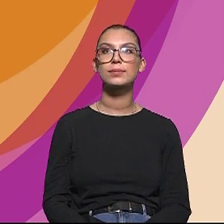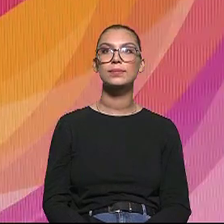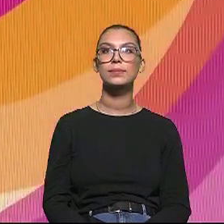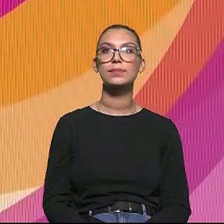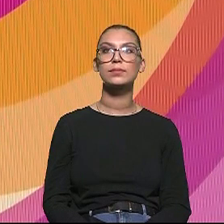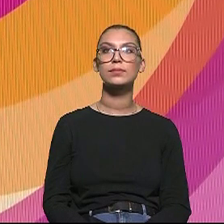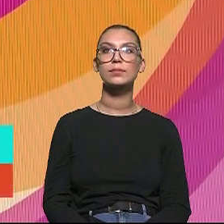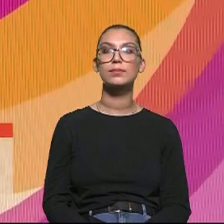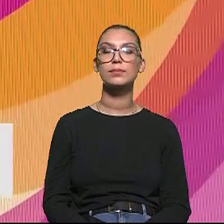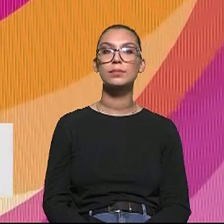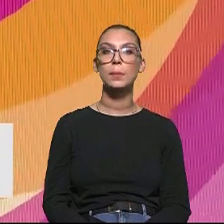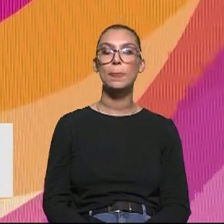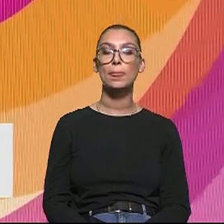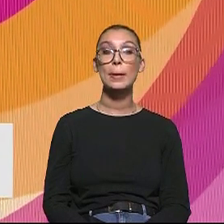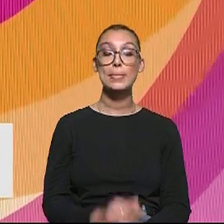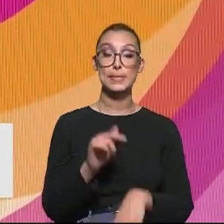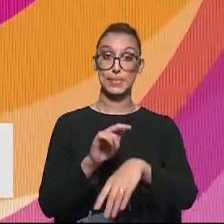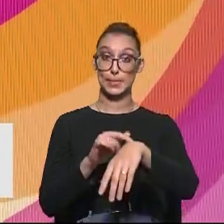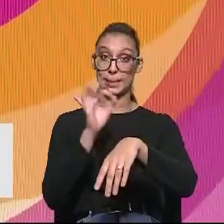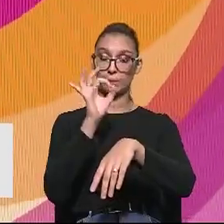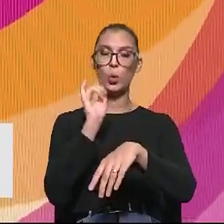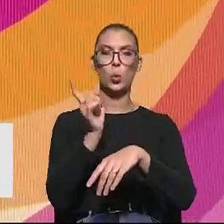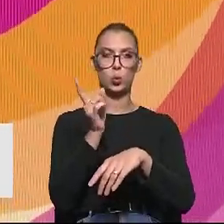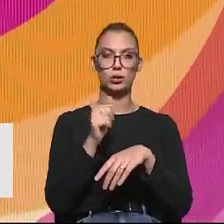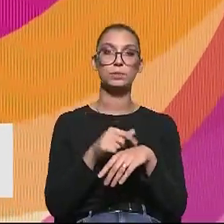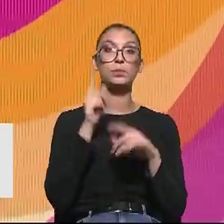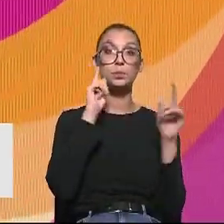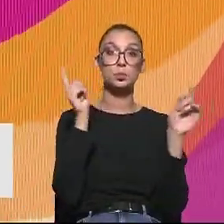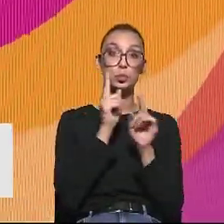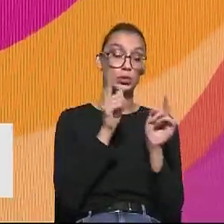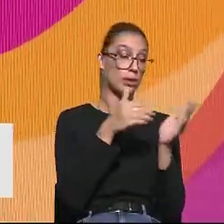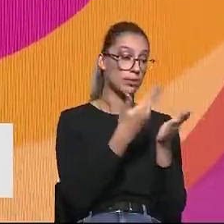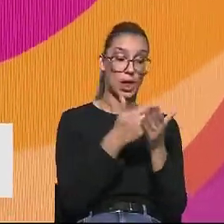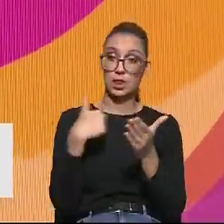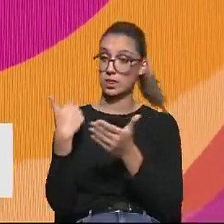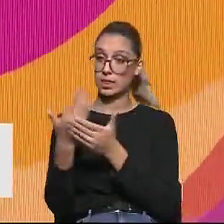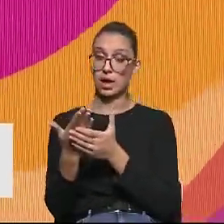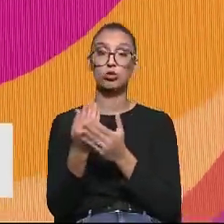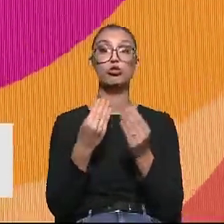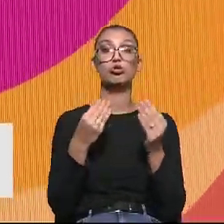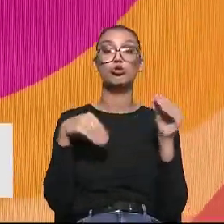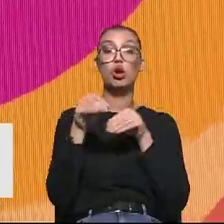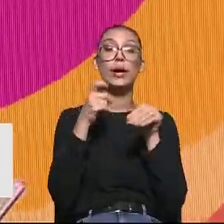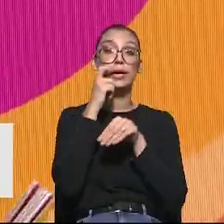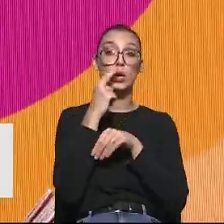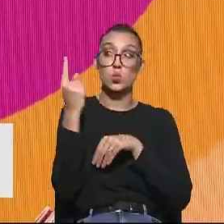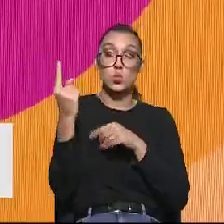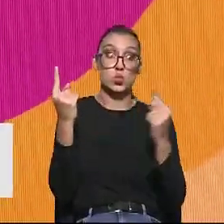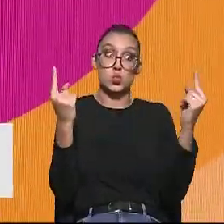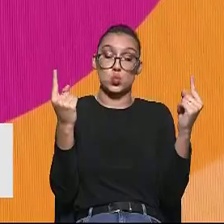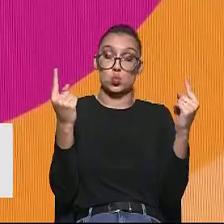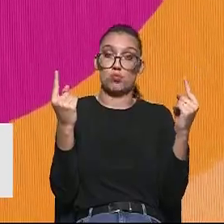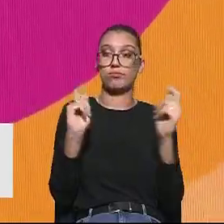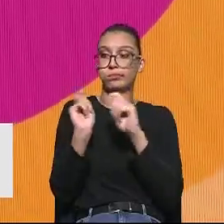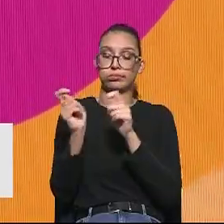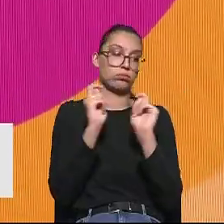Bom, no tempo é assim, eu vou dizer um tema a cada um dos elementos da equipa, portanto só jogam um elemento de cada equipa, alternadamente,